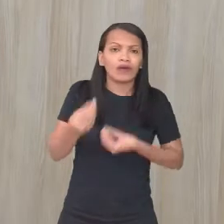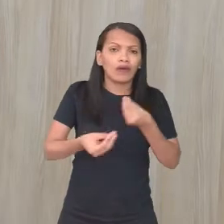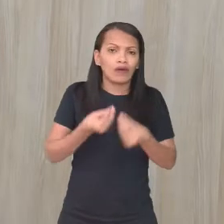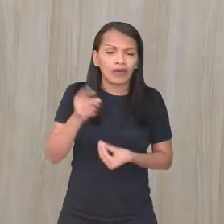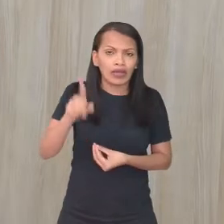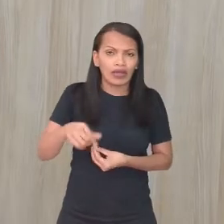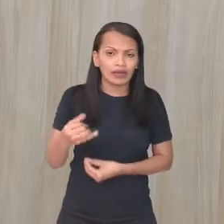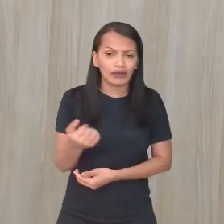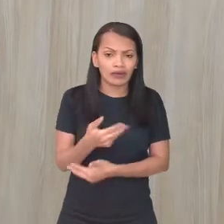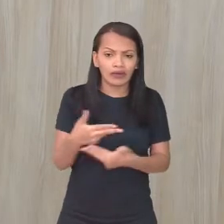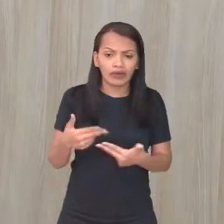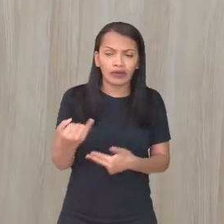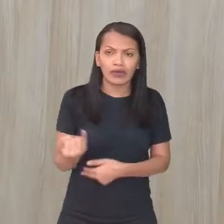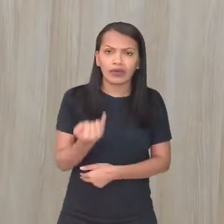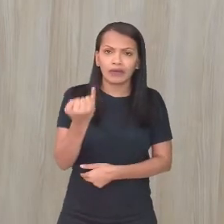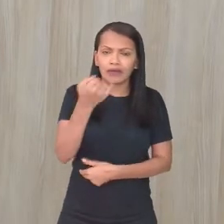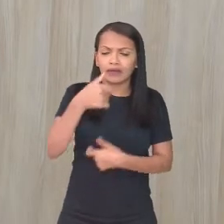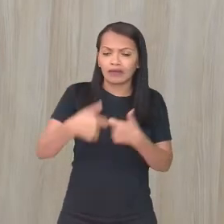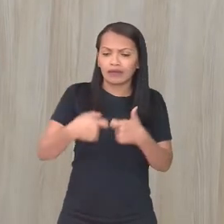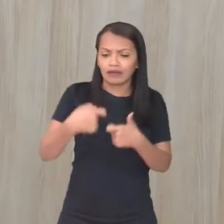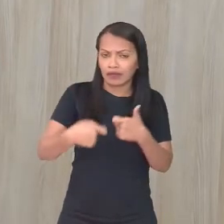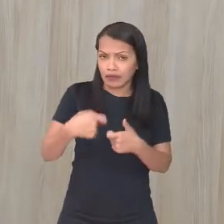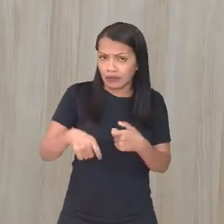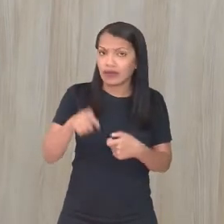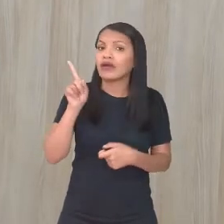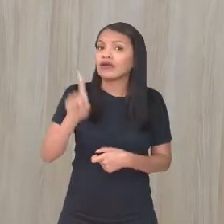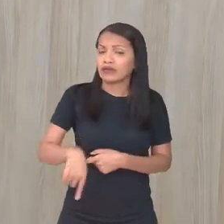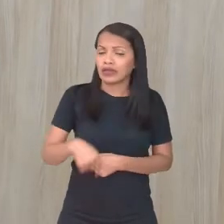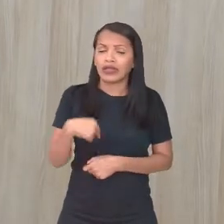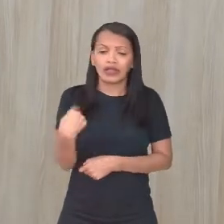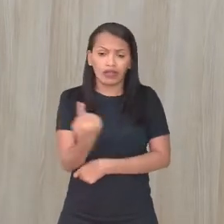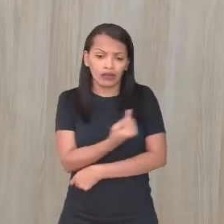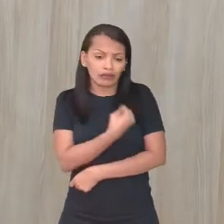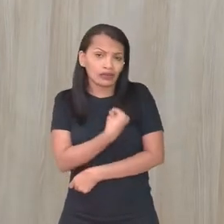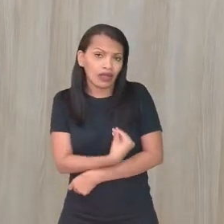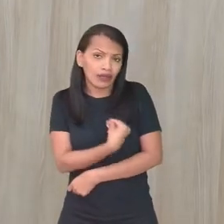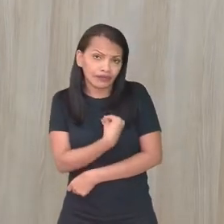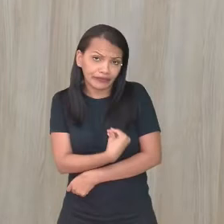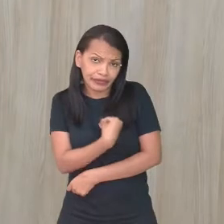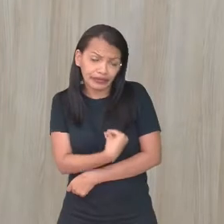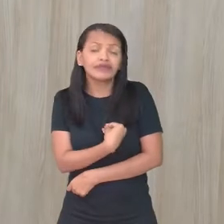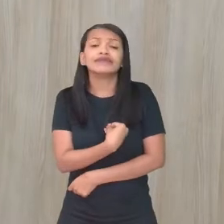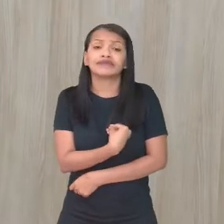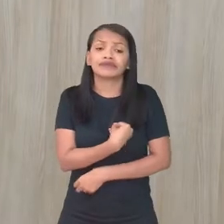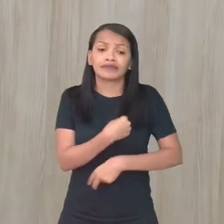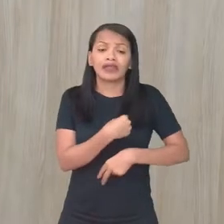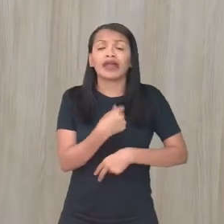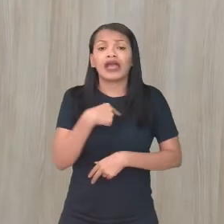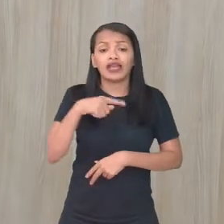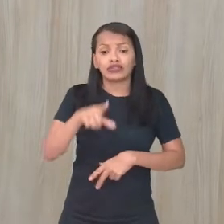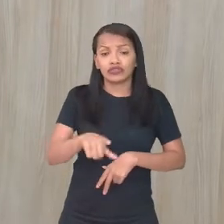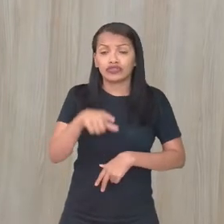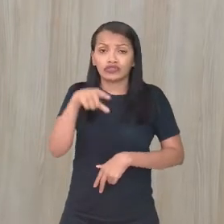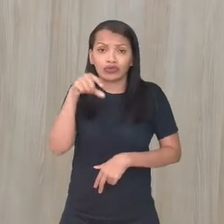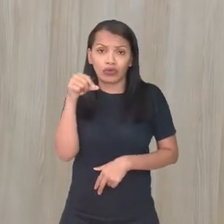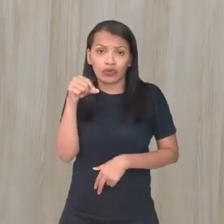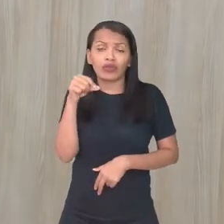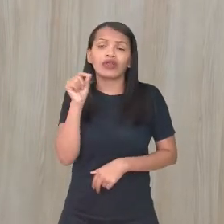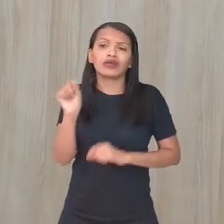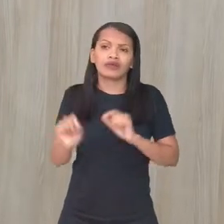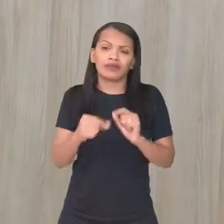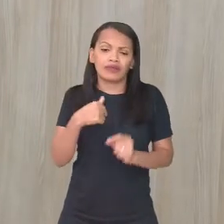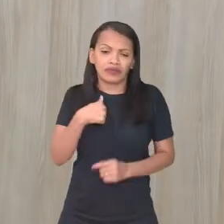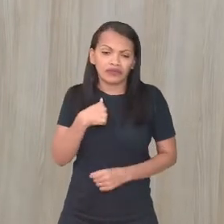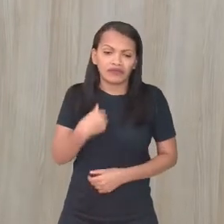tão importante a sexualidade e que faz parte da nossa vida, que faz parte do nosso dia a dia, que foi através de uma